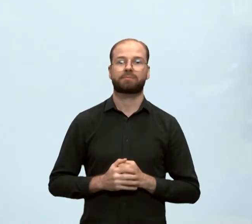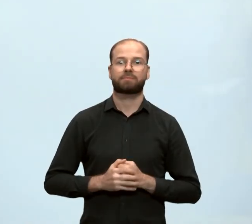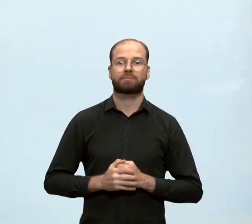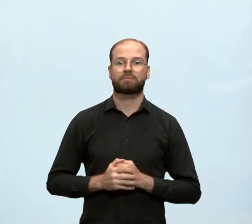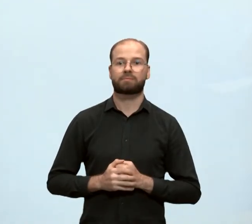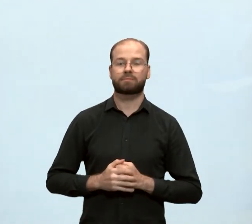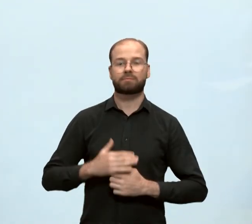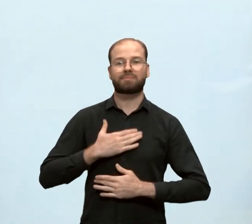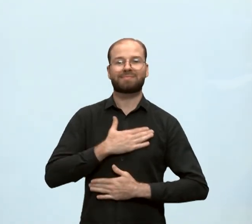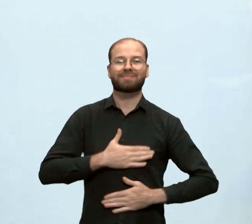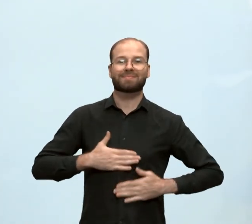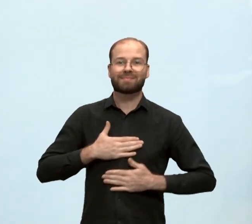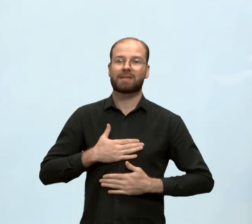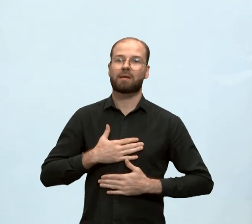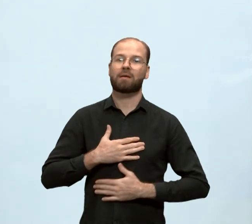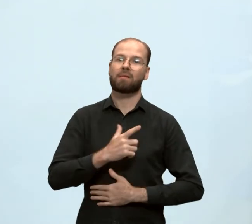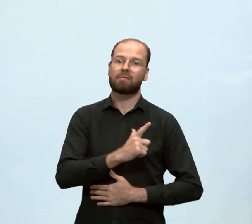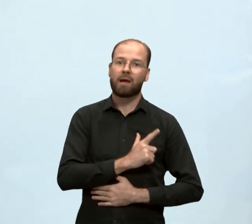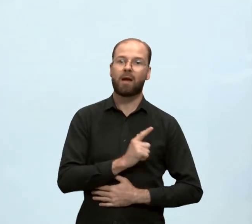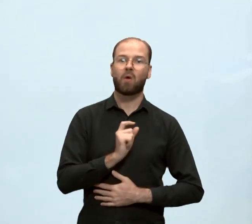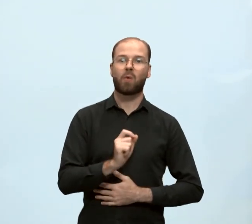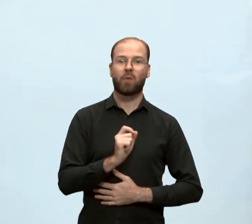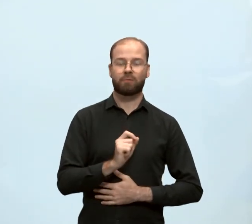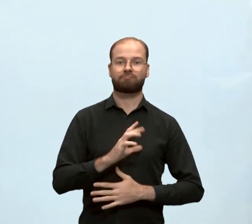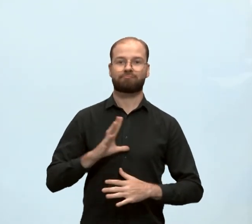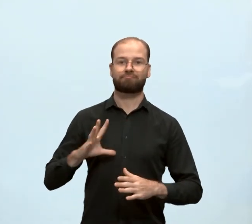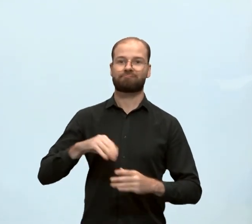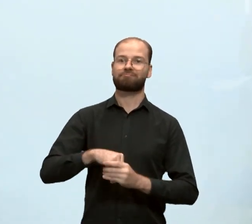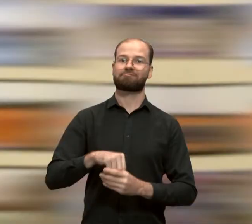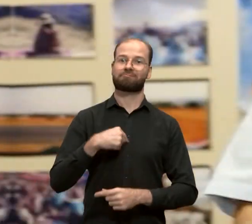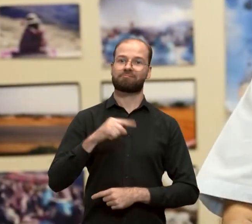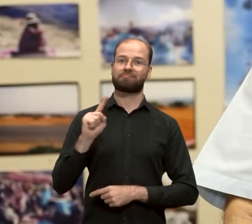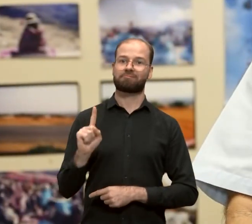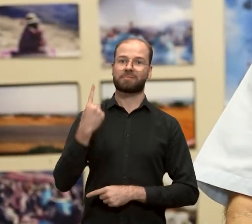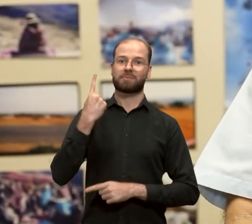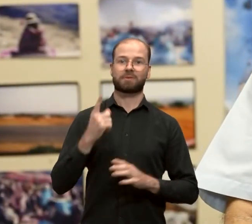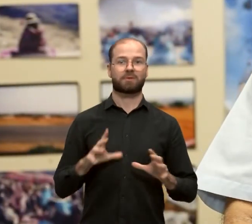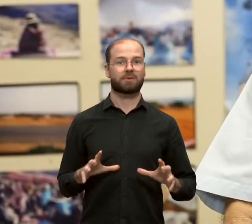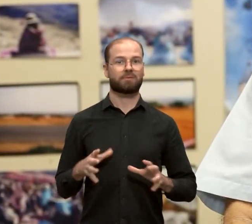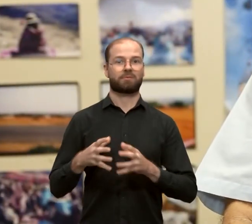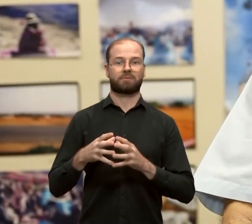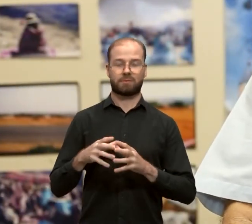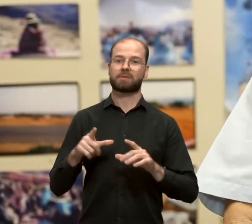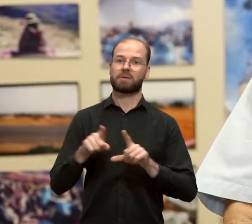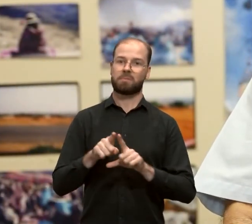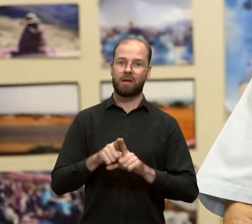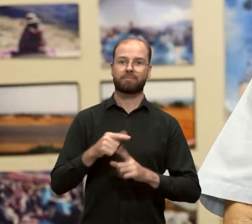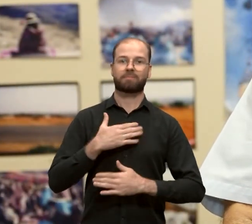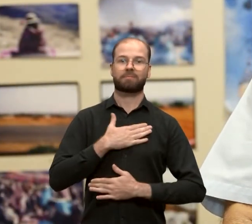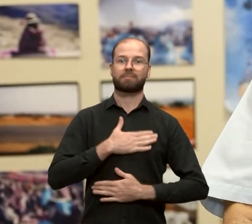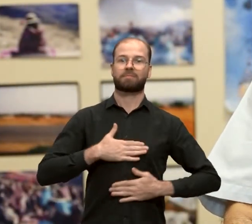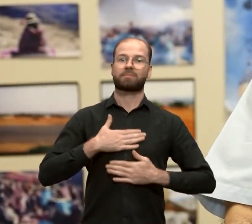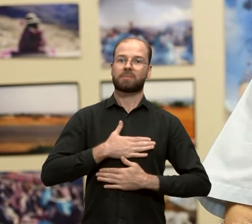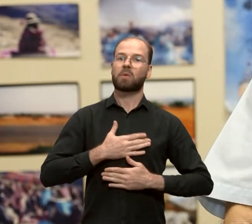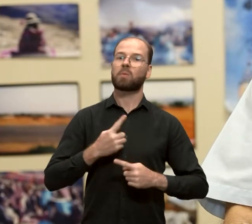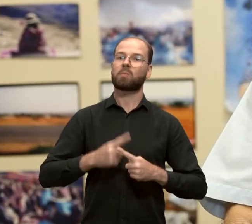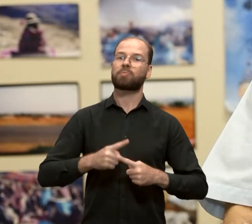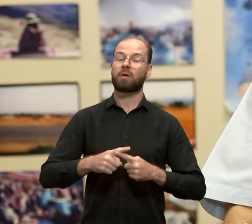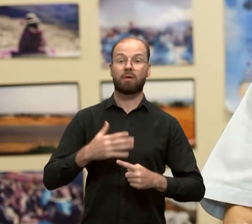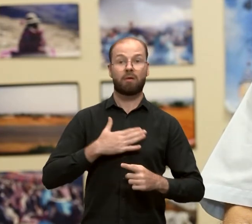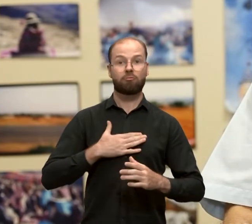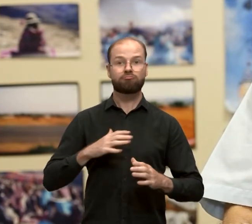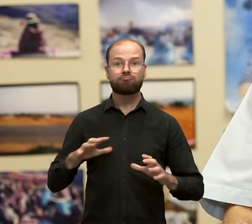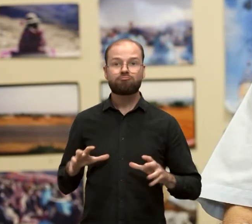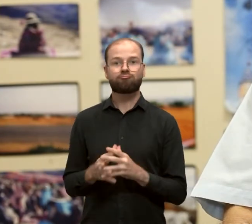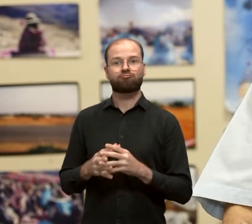Uma satisfação que a gente tem, né, ter feito parte da primeira turma, né? Termina sendo uma satisfação porque você se envolveu